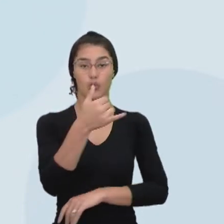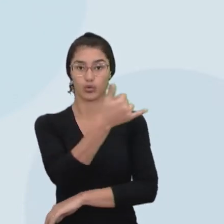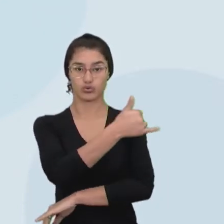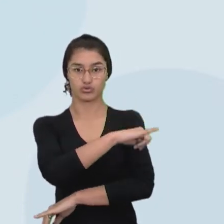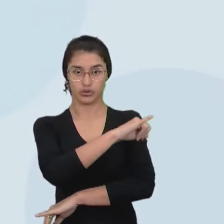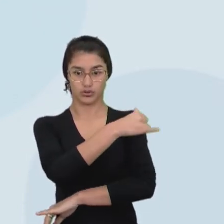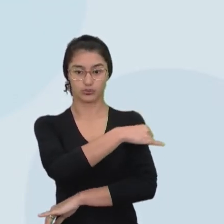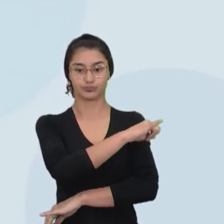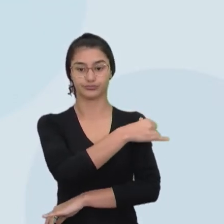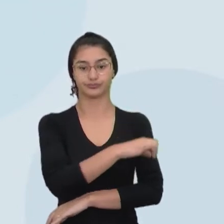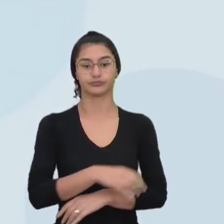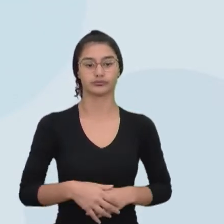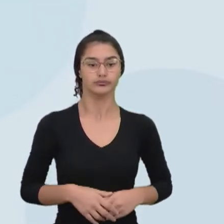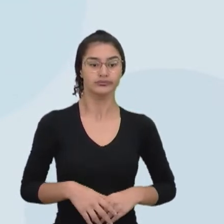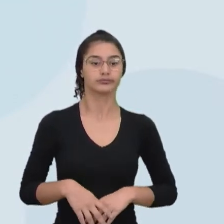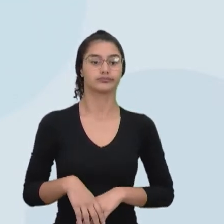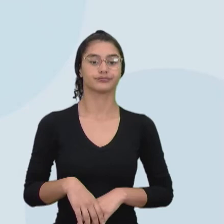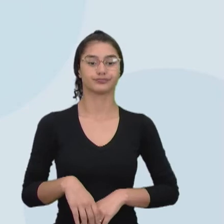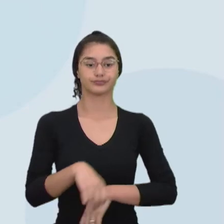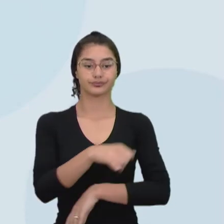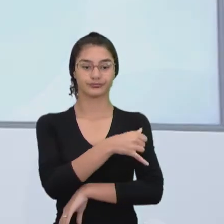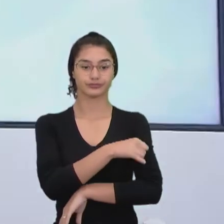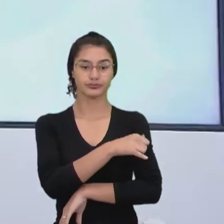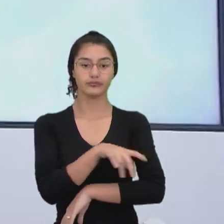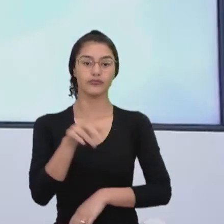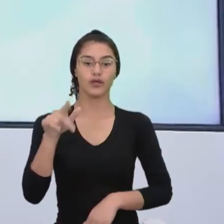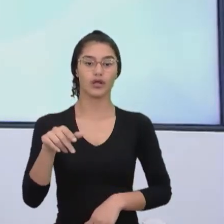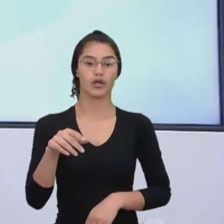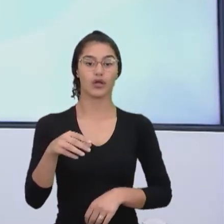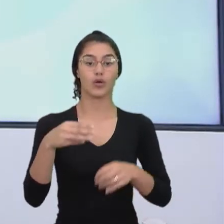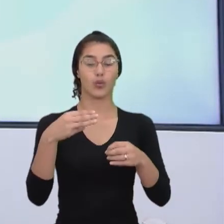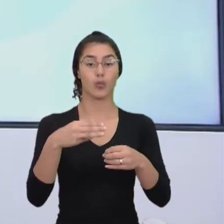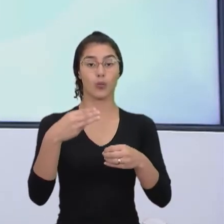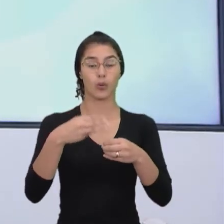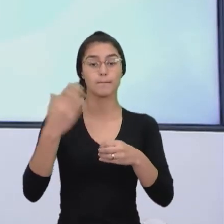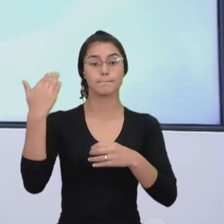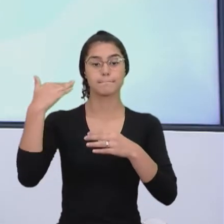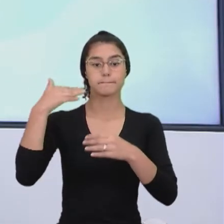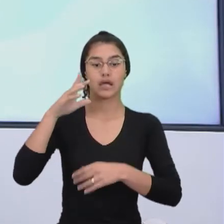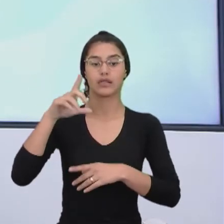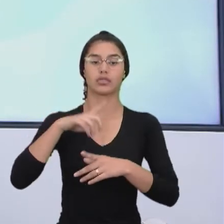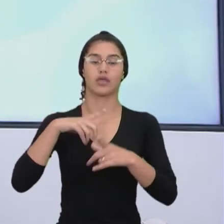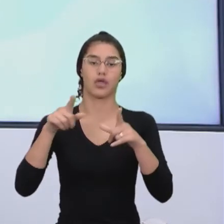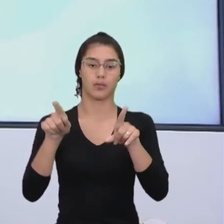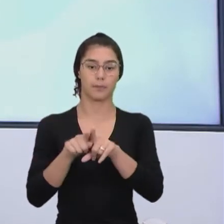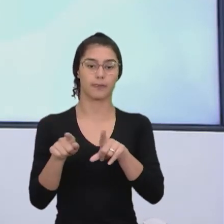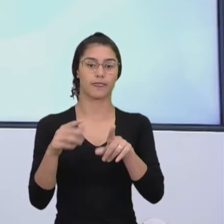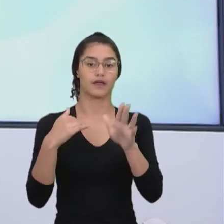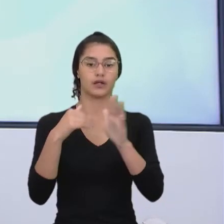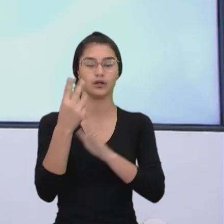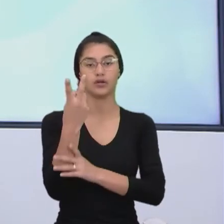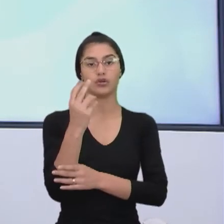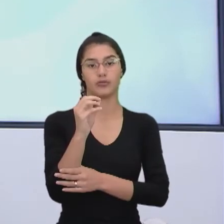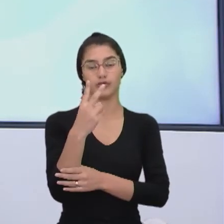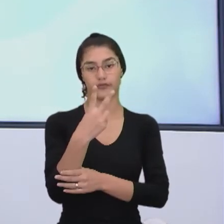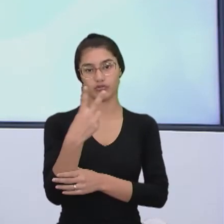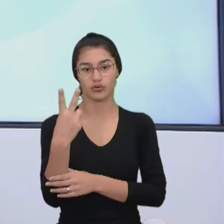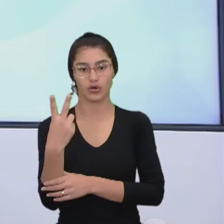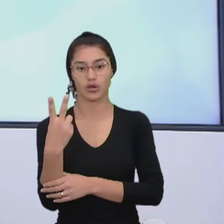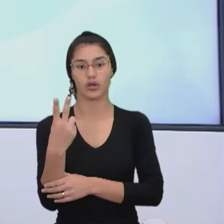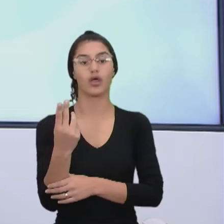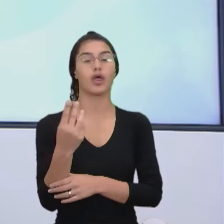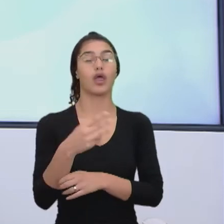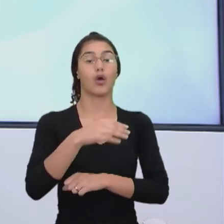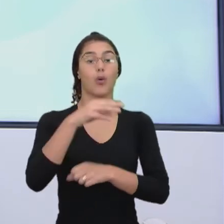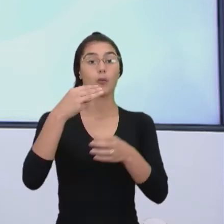Janeiro, tá certo? Então o Rio de Janeiro aí é a cidade aí que mais polui, né? Dados aí de 2022, é a